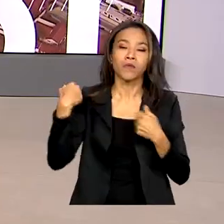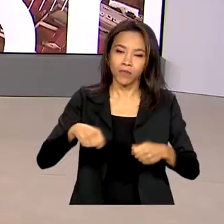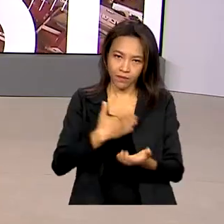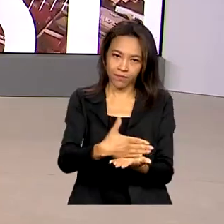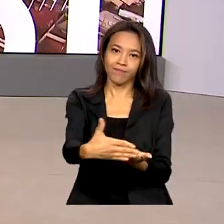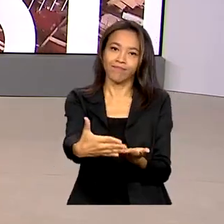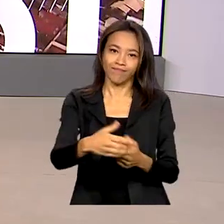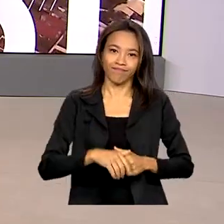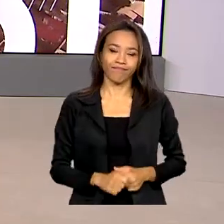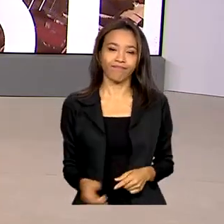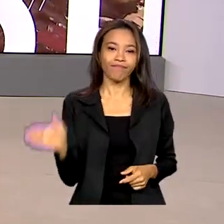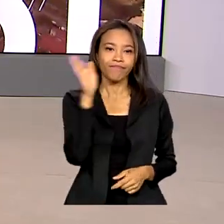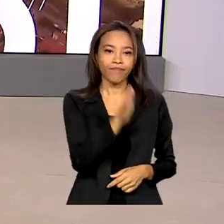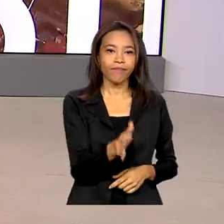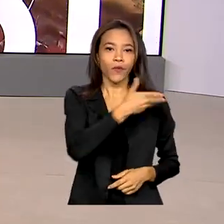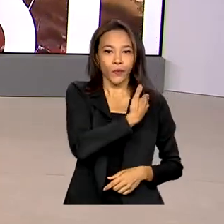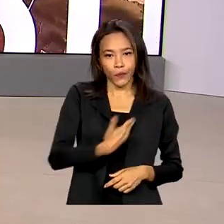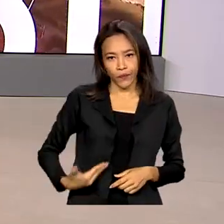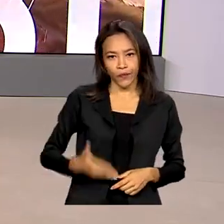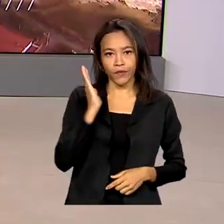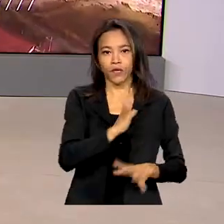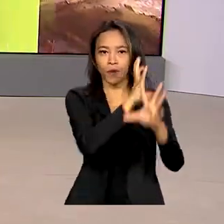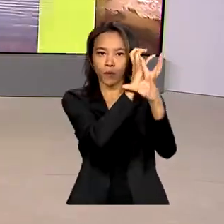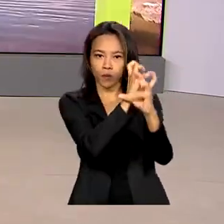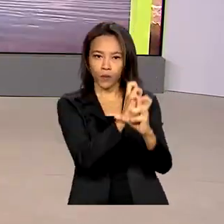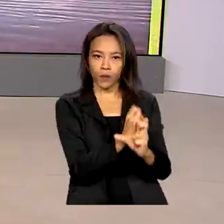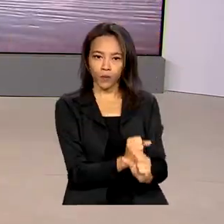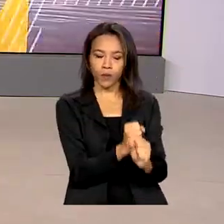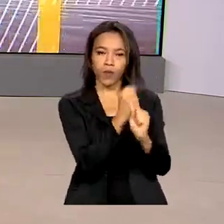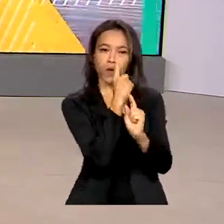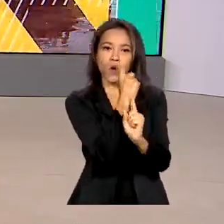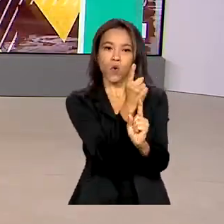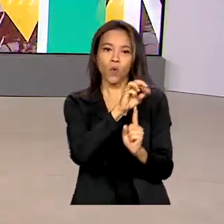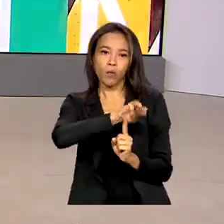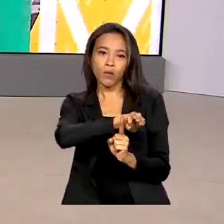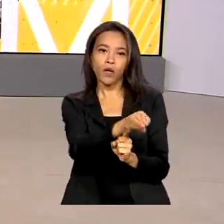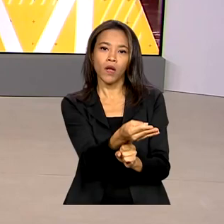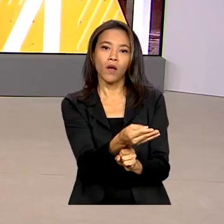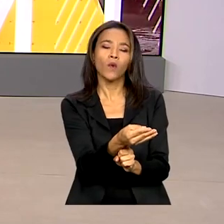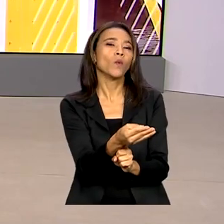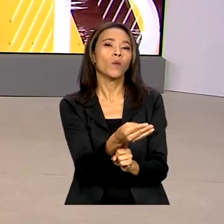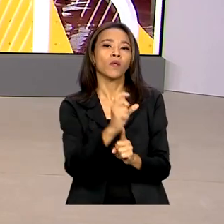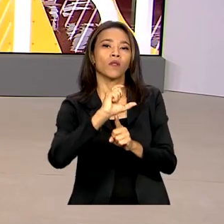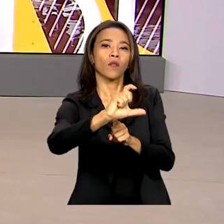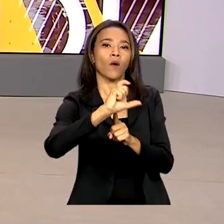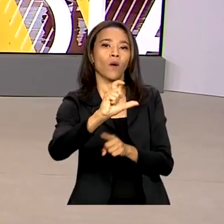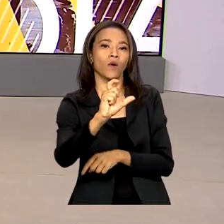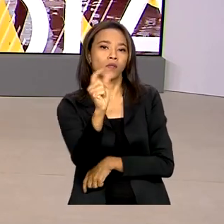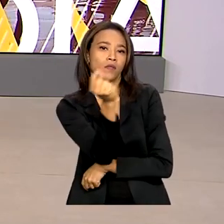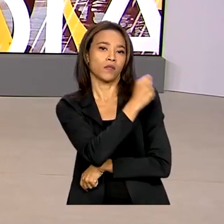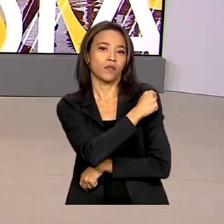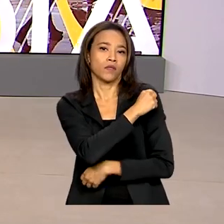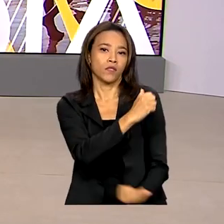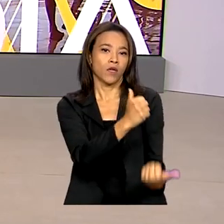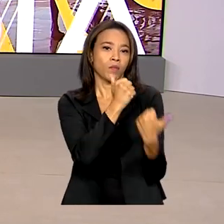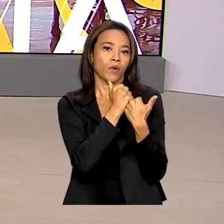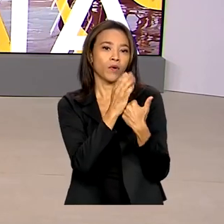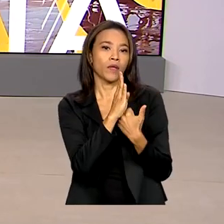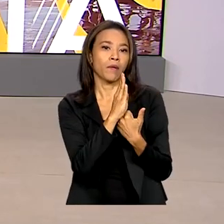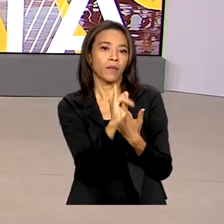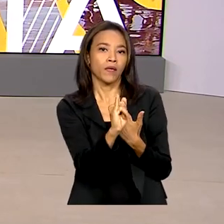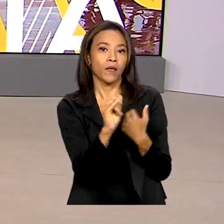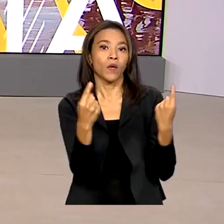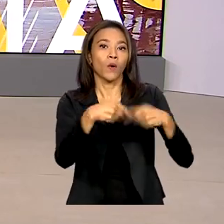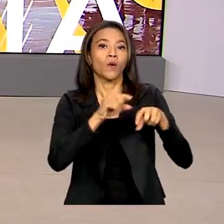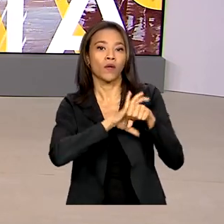O governo já contabiliza a aplicação de mais de um milhão de doses de reforço da vacina bivalente contra a